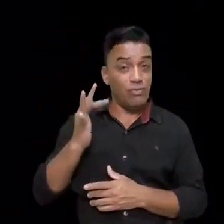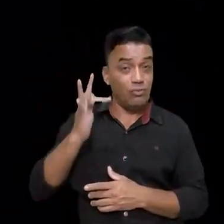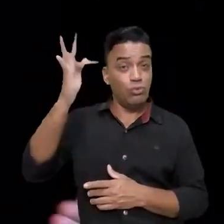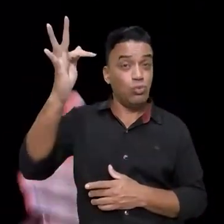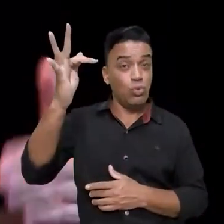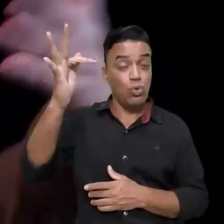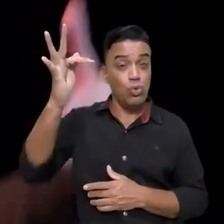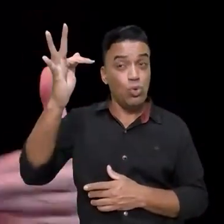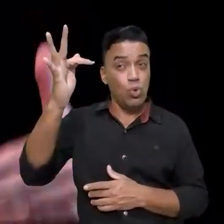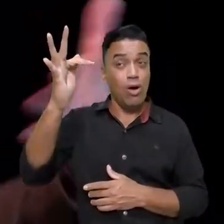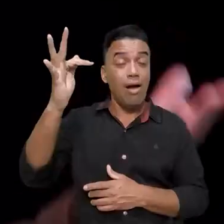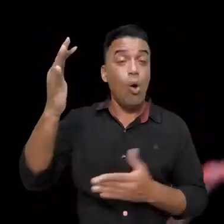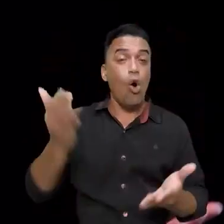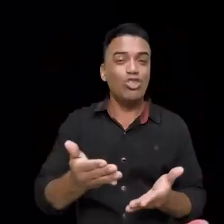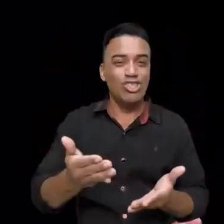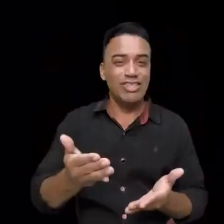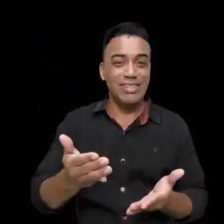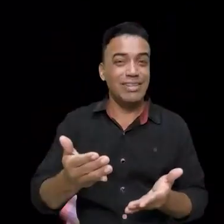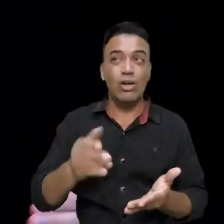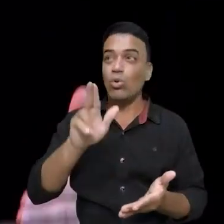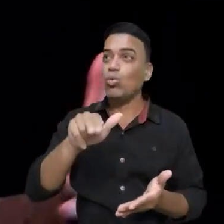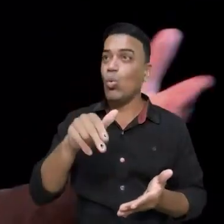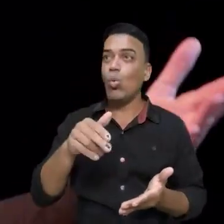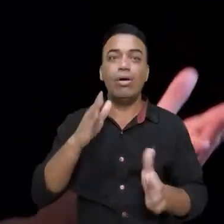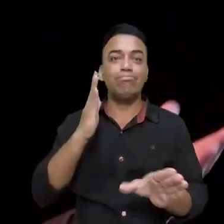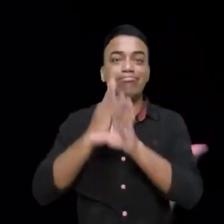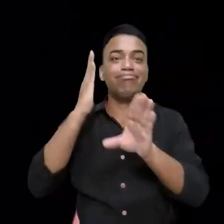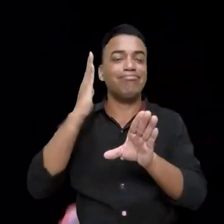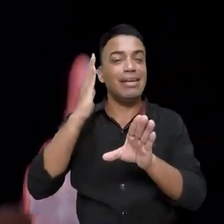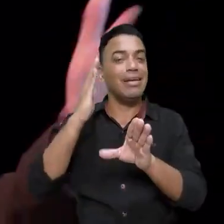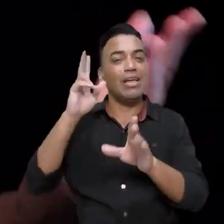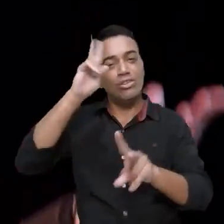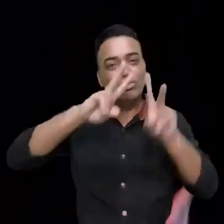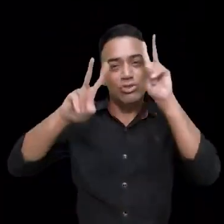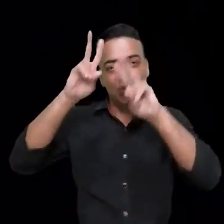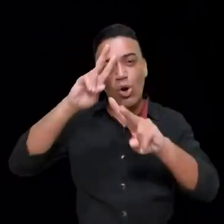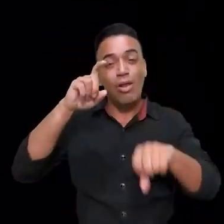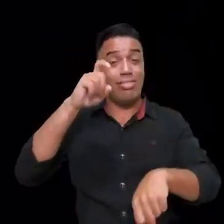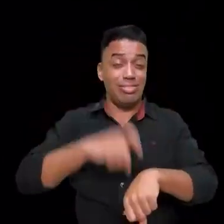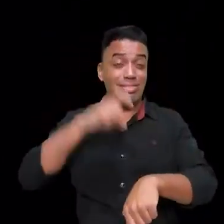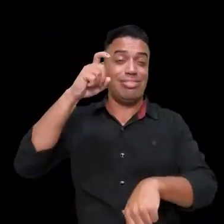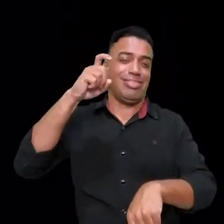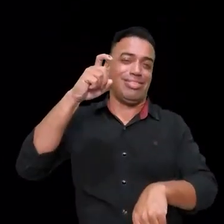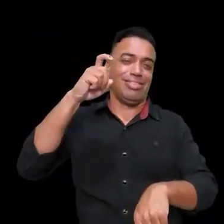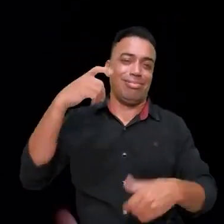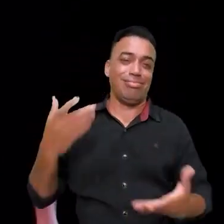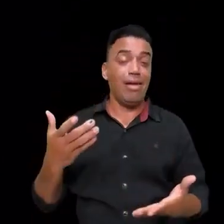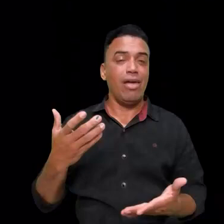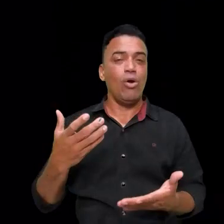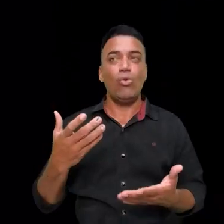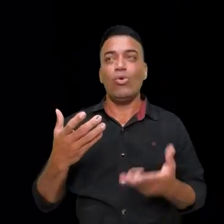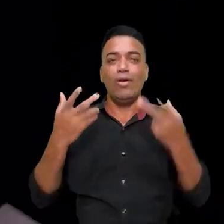amanhã vai ser hoje, e amanhã é esse lugar que nunca chega, que está um pouco nessa história absurda do próprio tempo. E